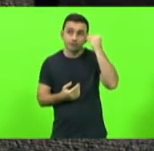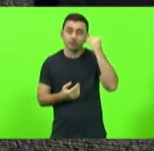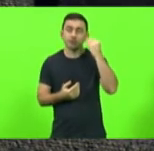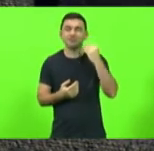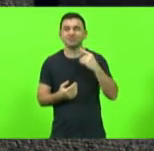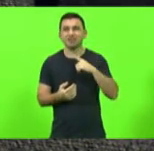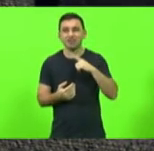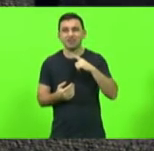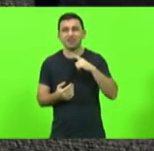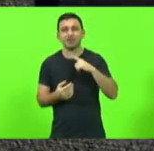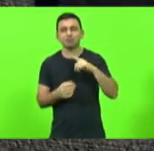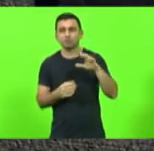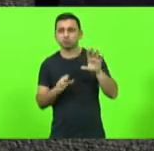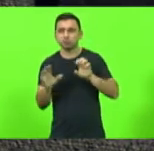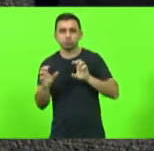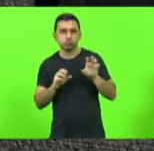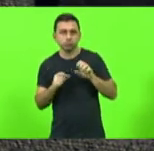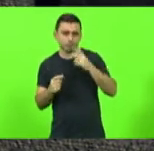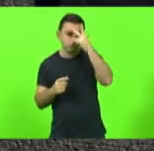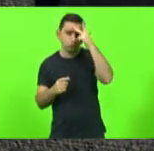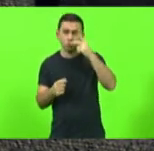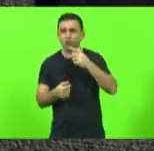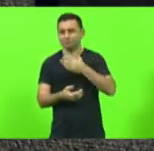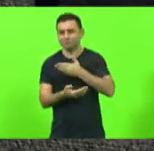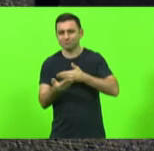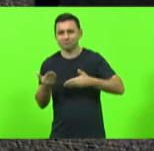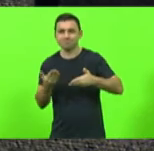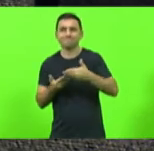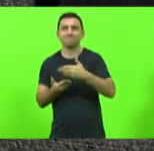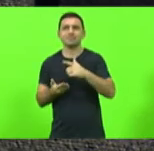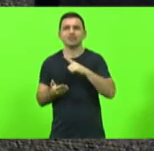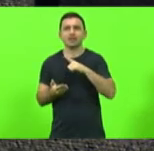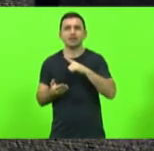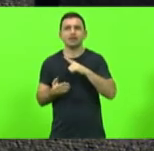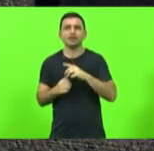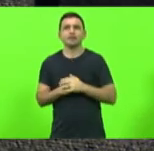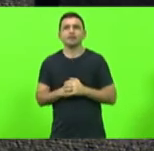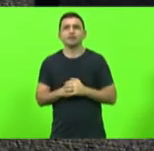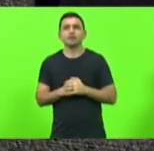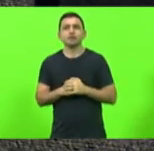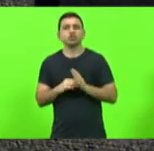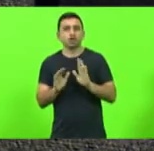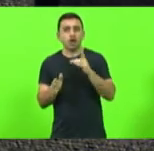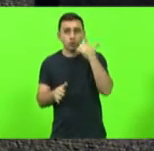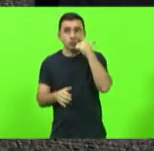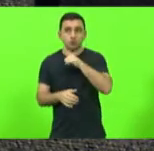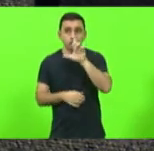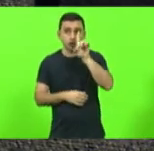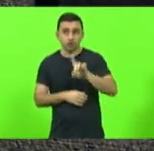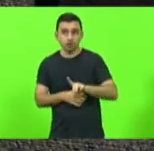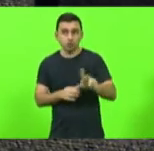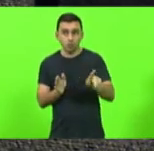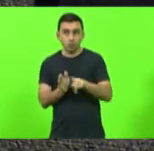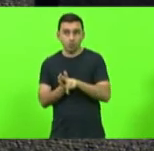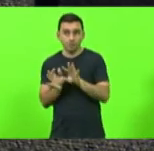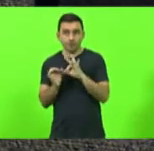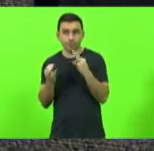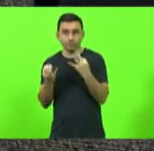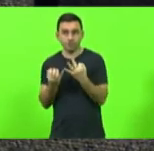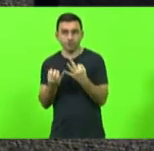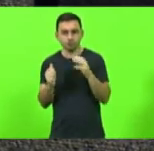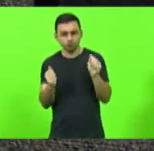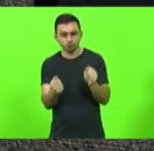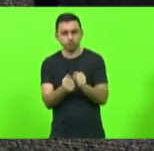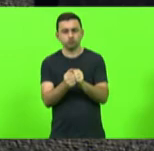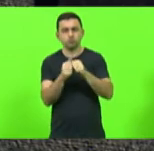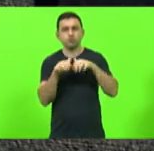atingido, de atingida para atingida, que, depois de conquistar os direitos da sua própria família, se junta ao